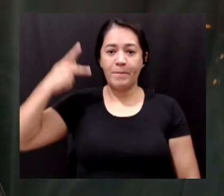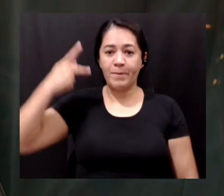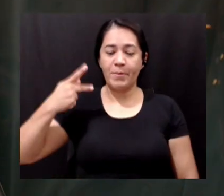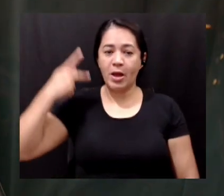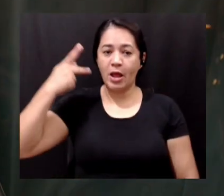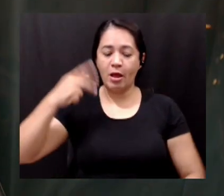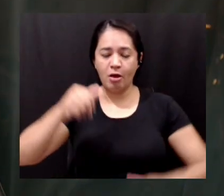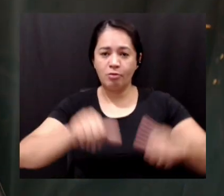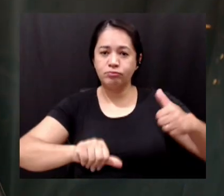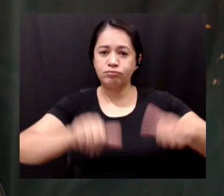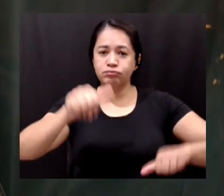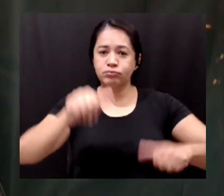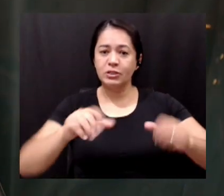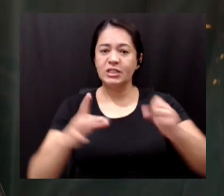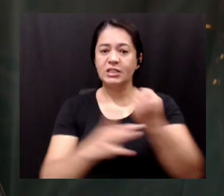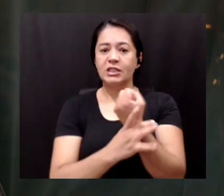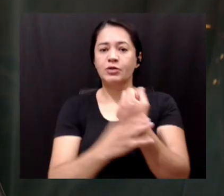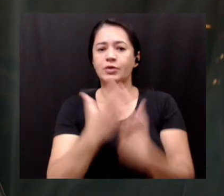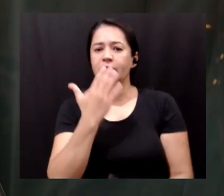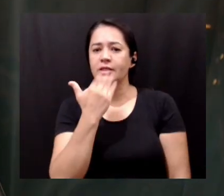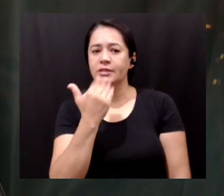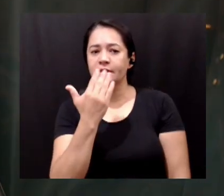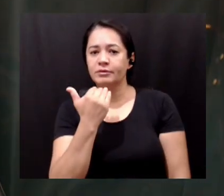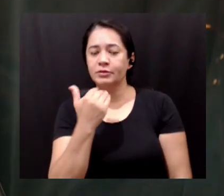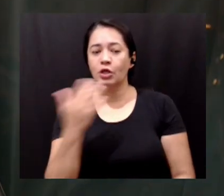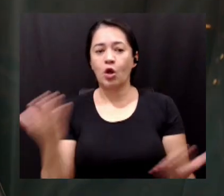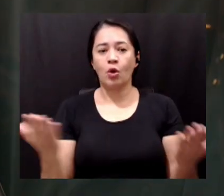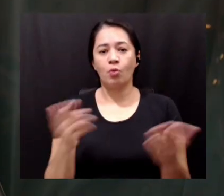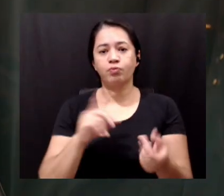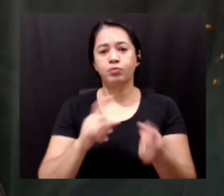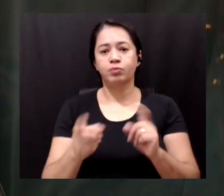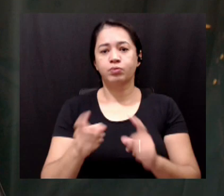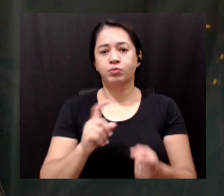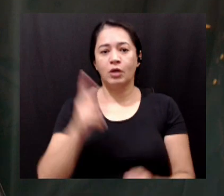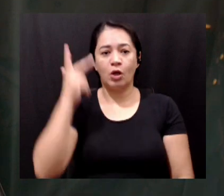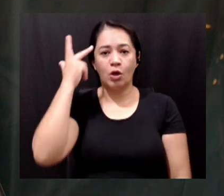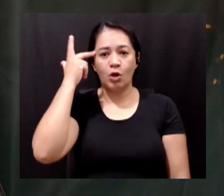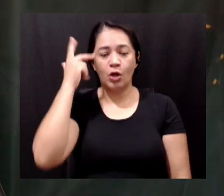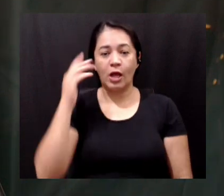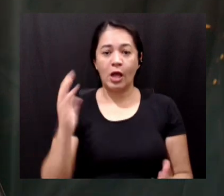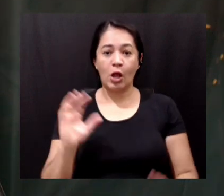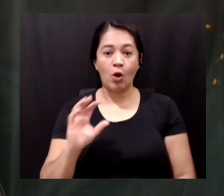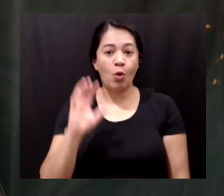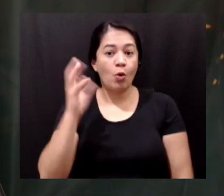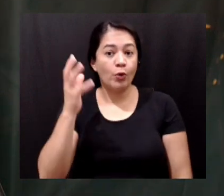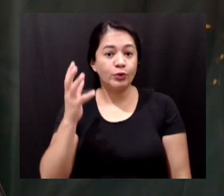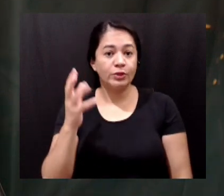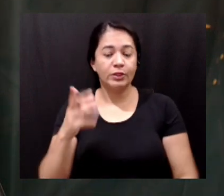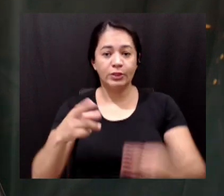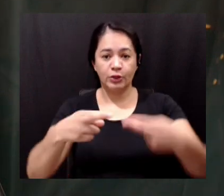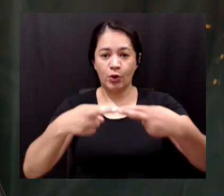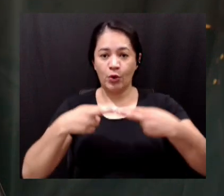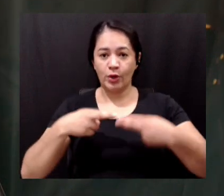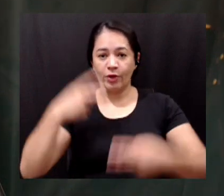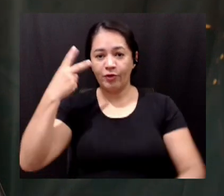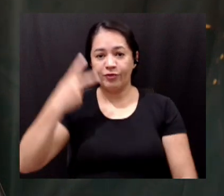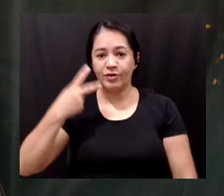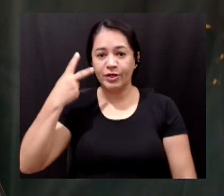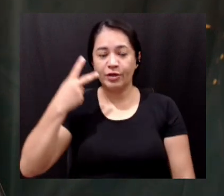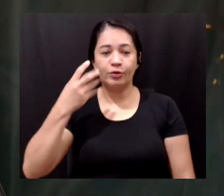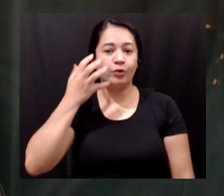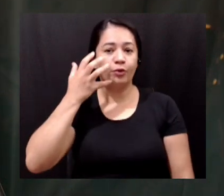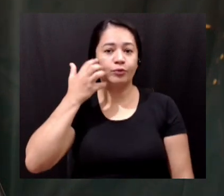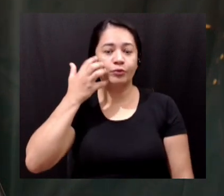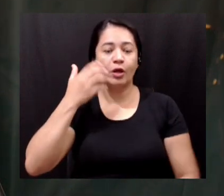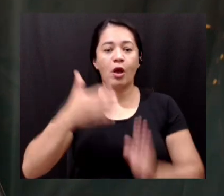essa situação na 13ª reunião ordinária, que acontece hoje. O requerimento do vereador Igor Diego propõe a criação